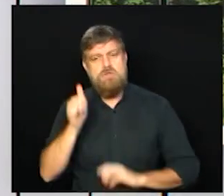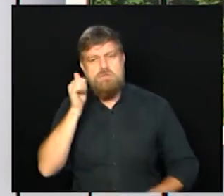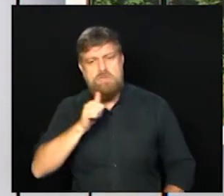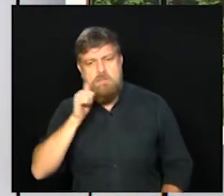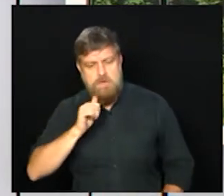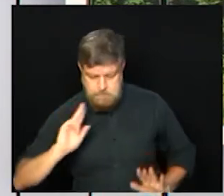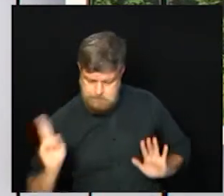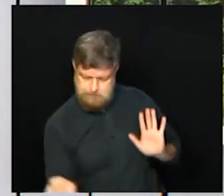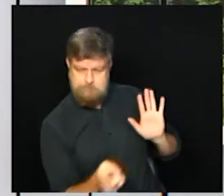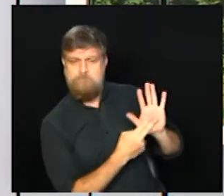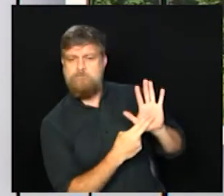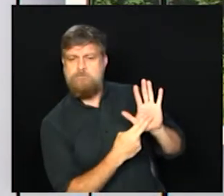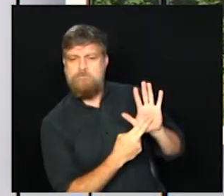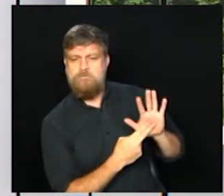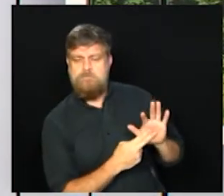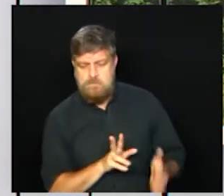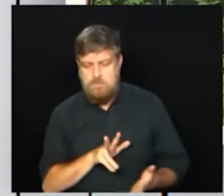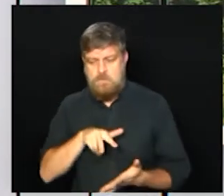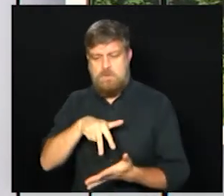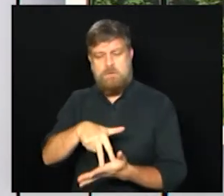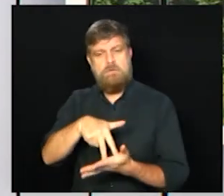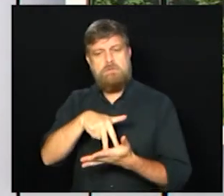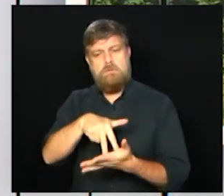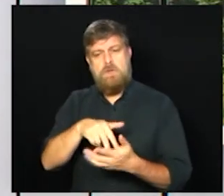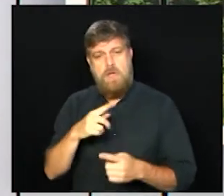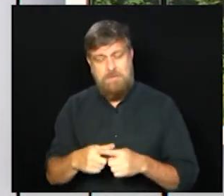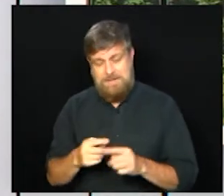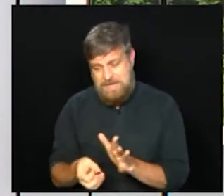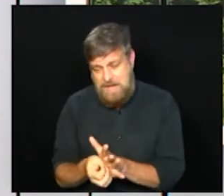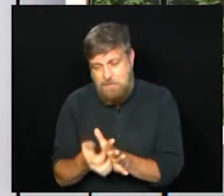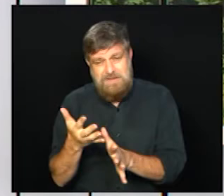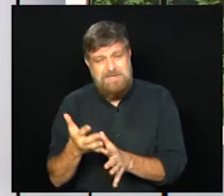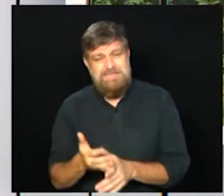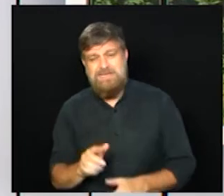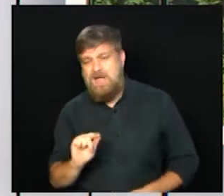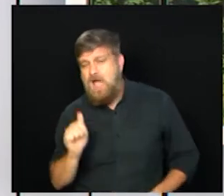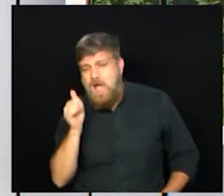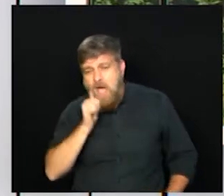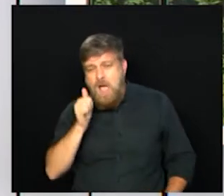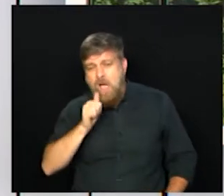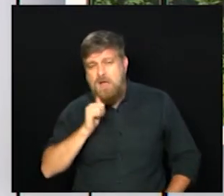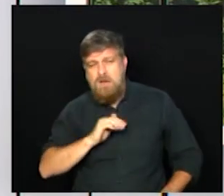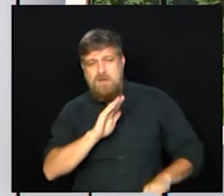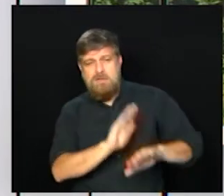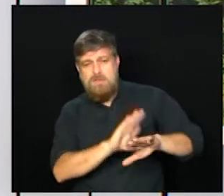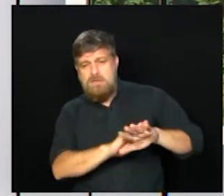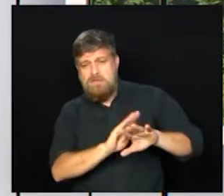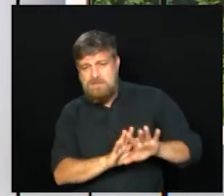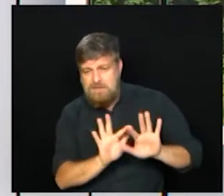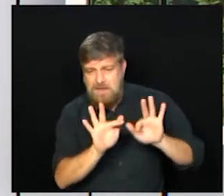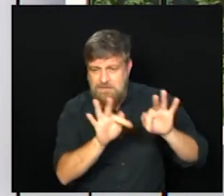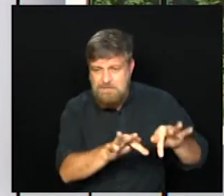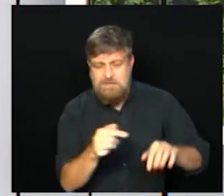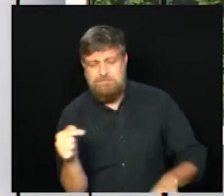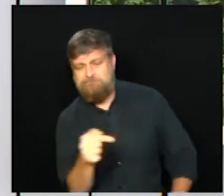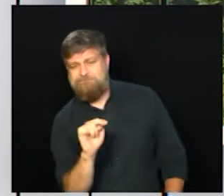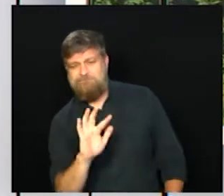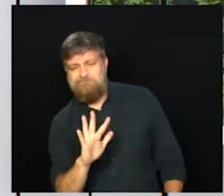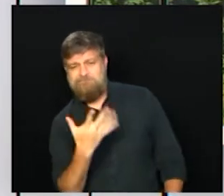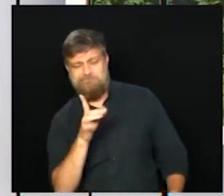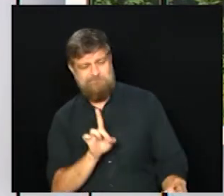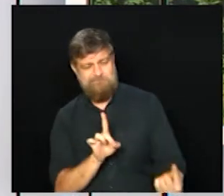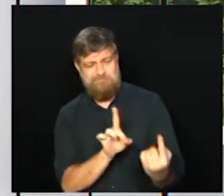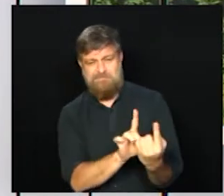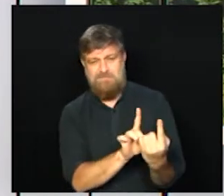comprometidas, tá ocupando esses espaços, porque muitas vezes é quem opera, é no fino de quem opera que